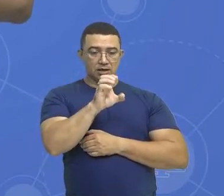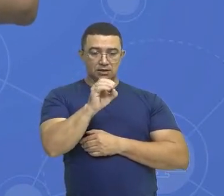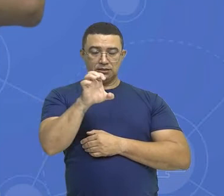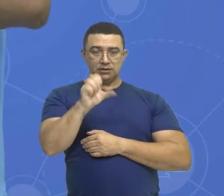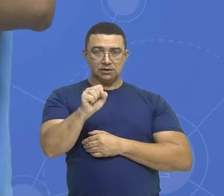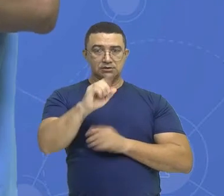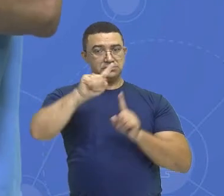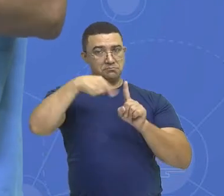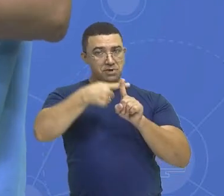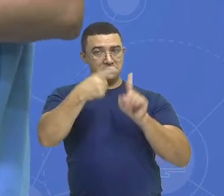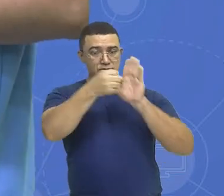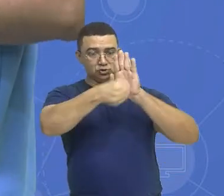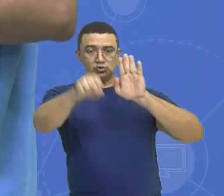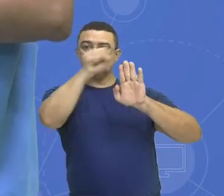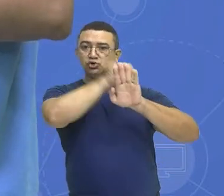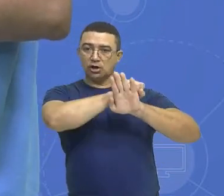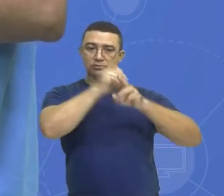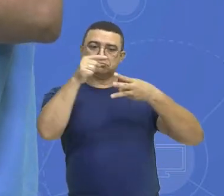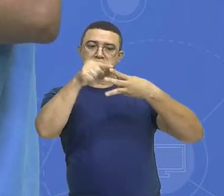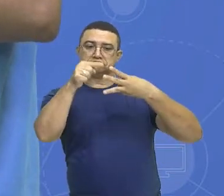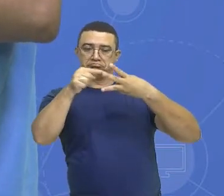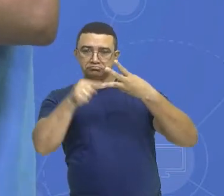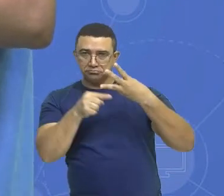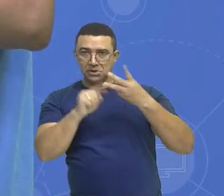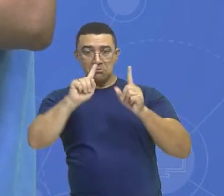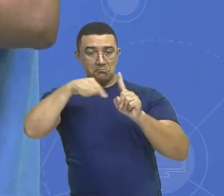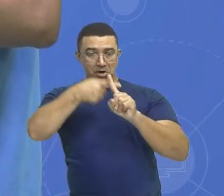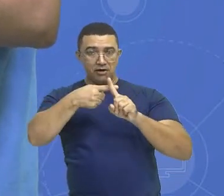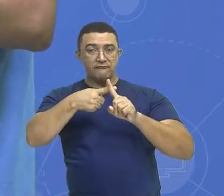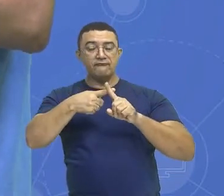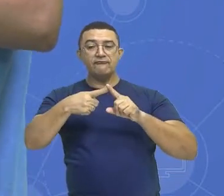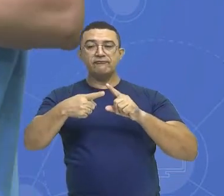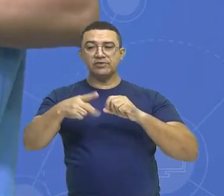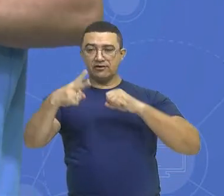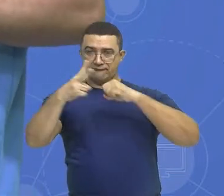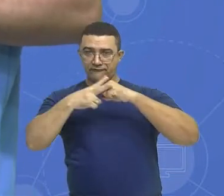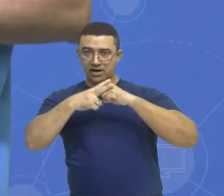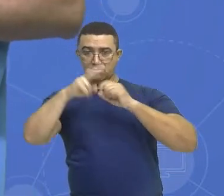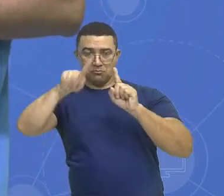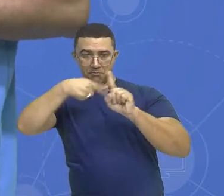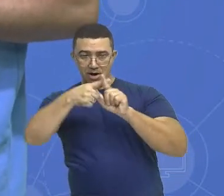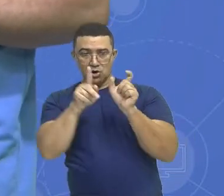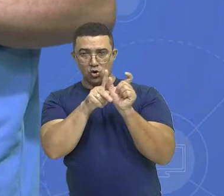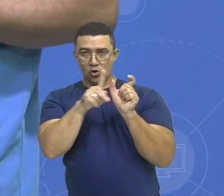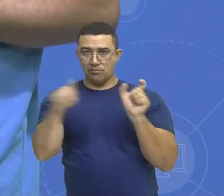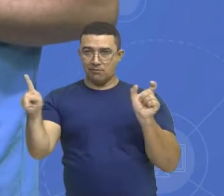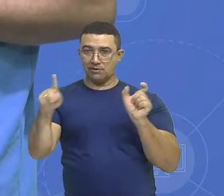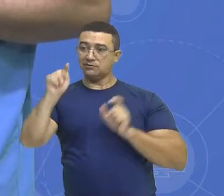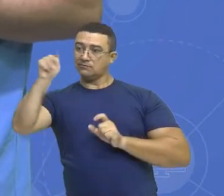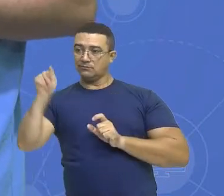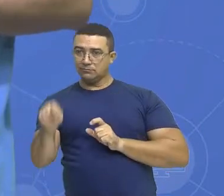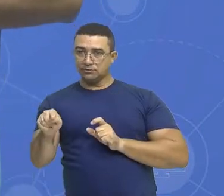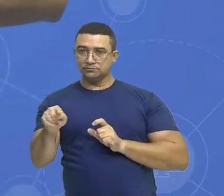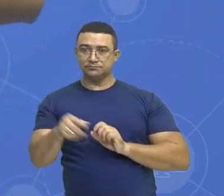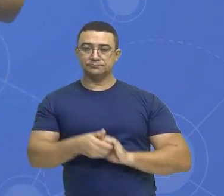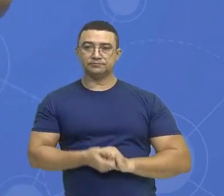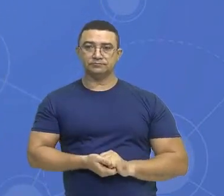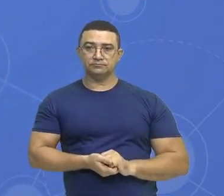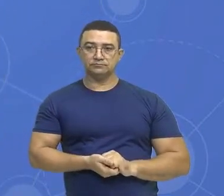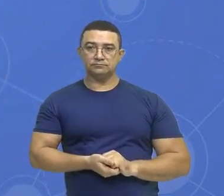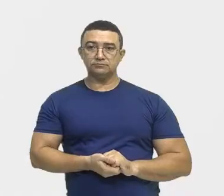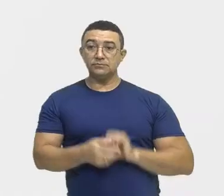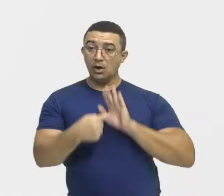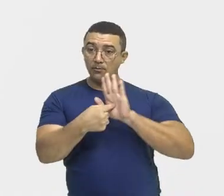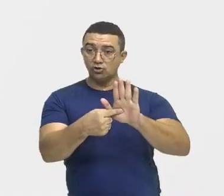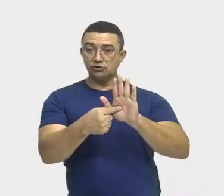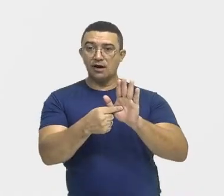sujeito, he, she, it, ou equivalente, mais verbo principal, complemento, e claro, o question mark é o ponto de interrogação. Vou mostrar para vocês agora um